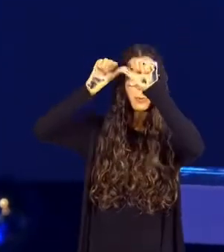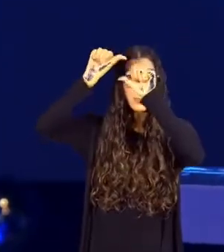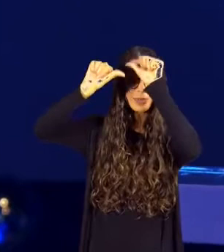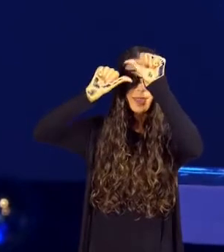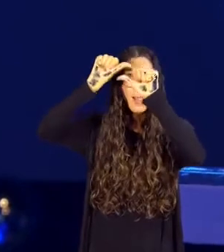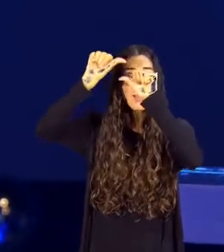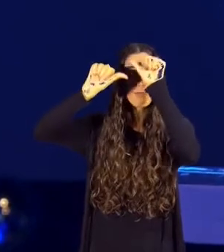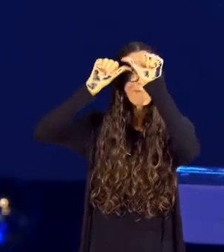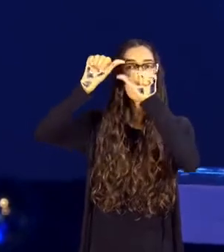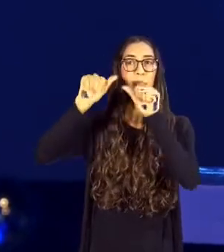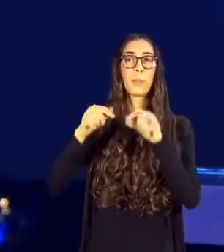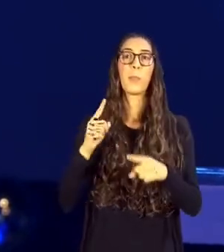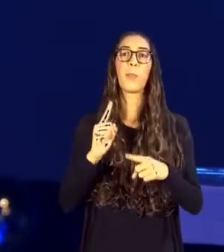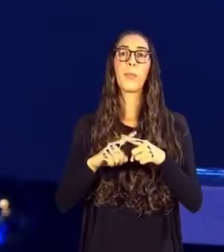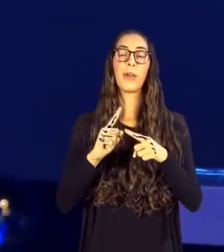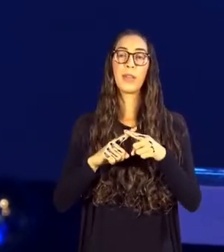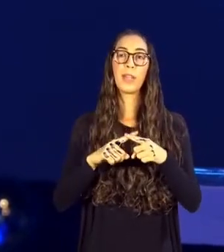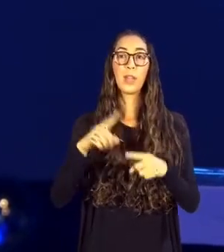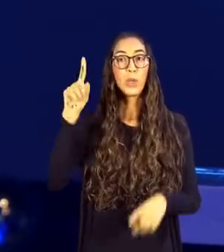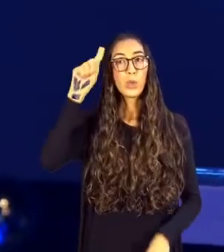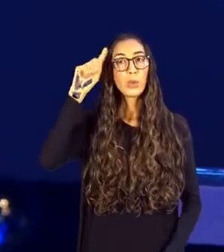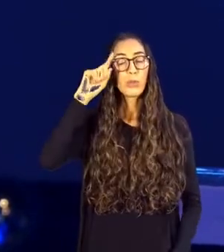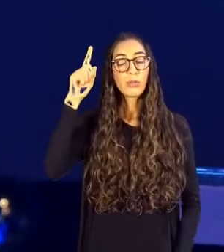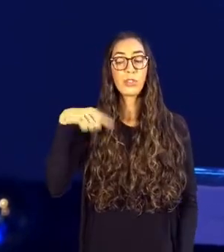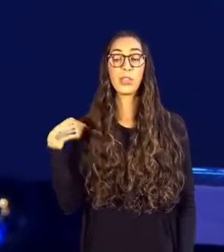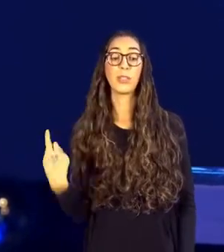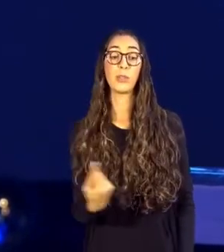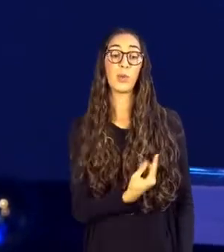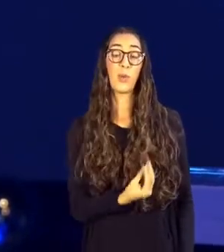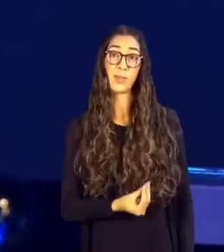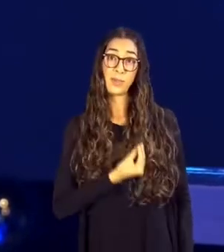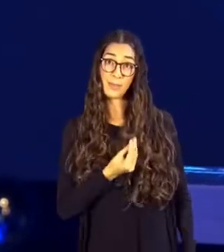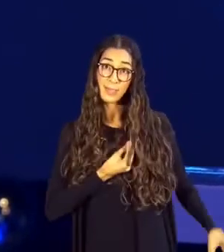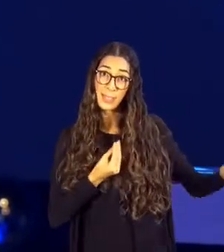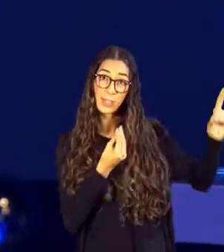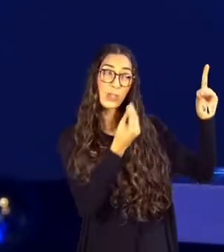viver uma vida com Cristo e entender da graça dEle